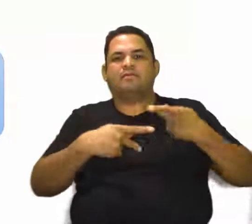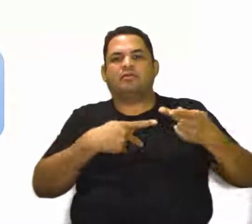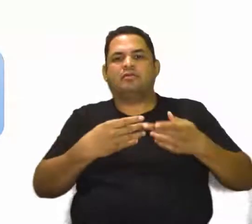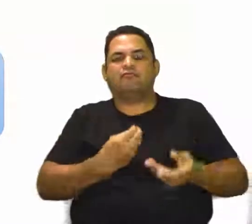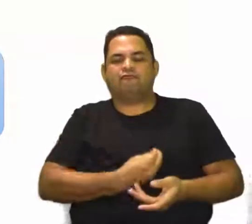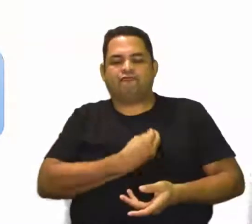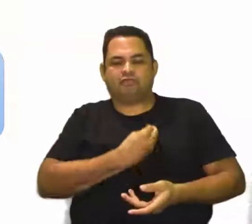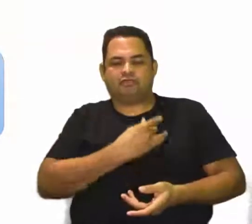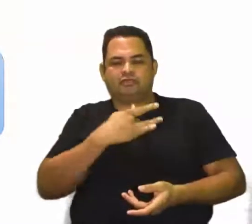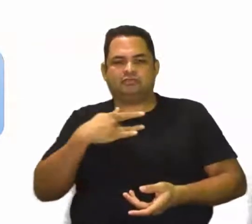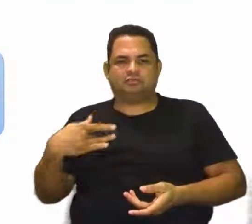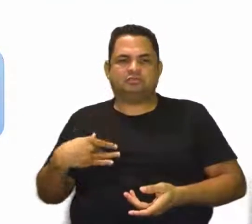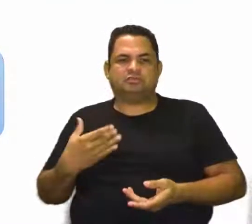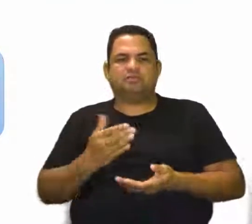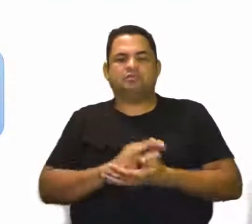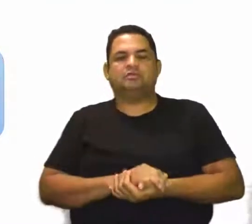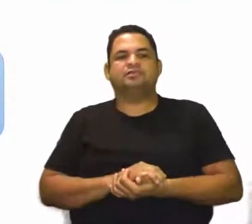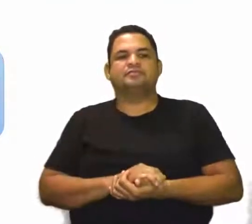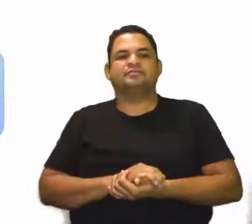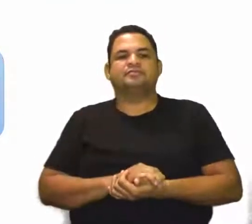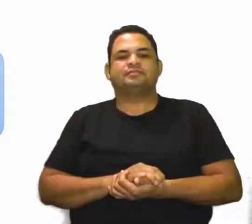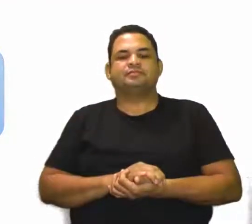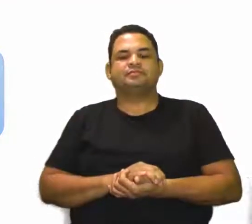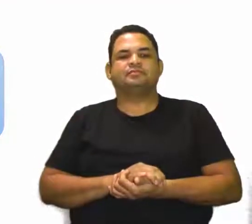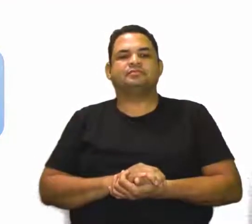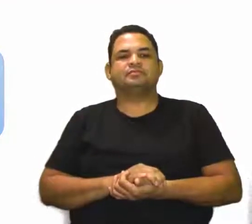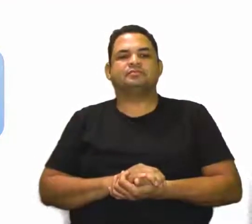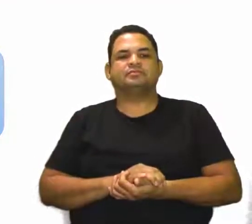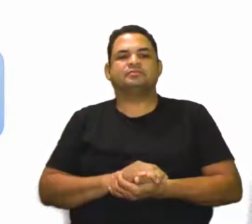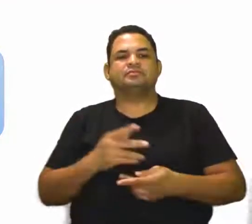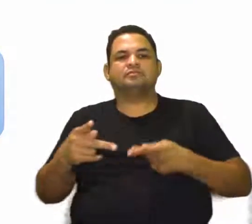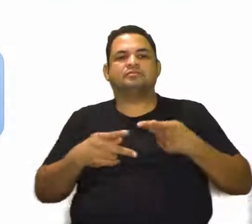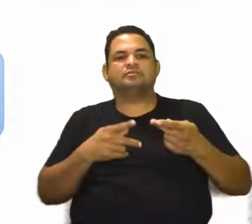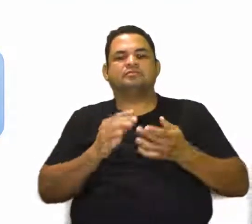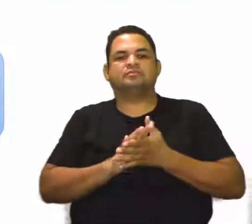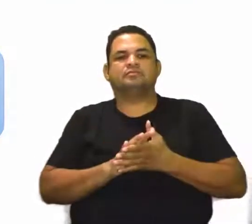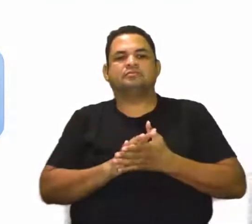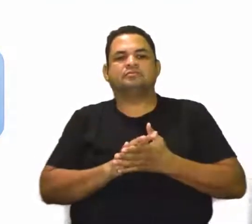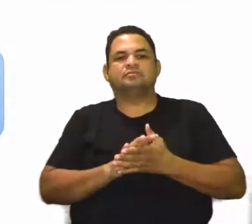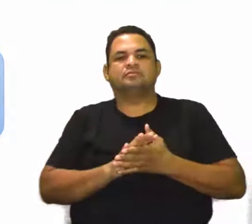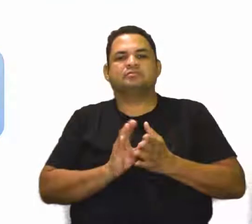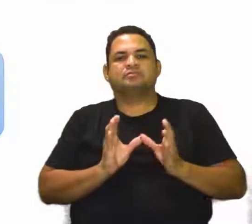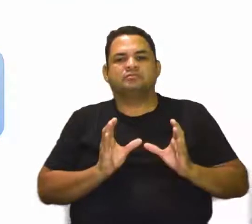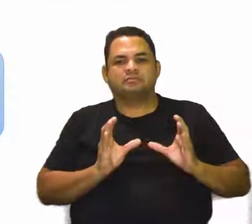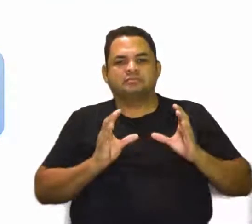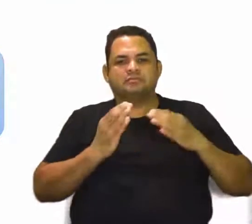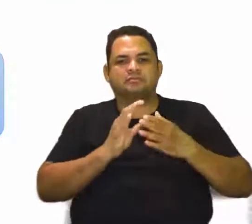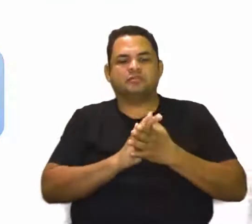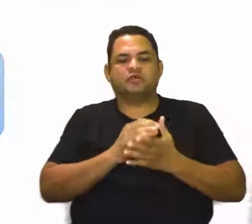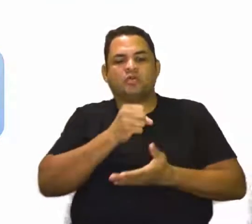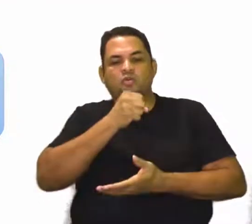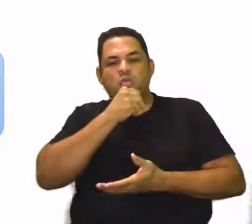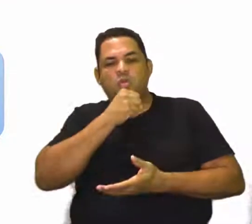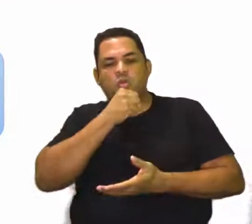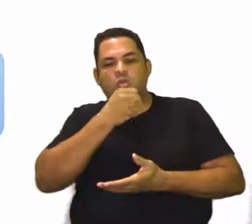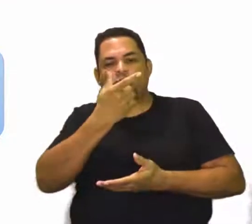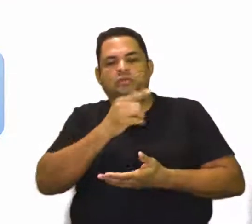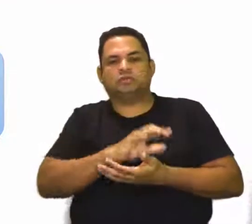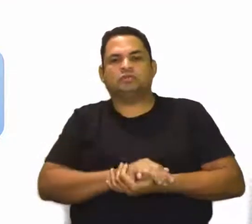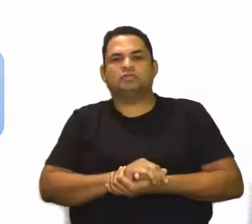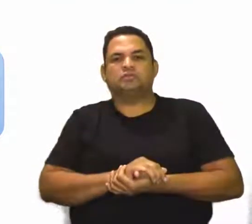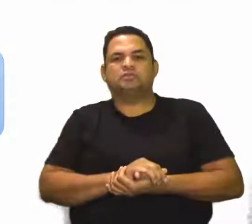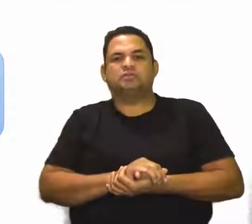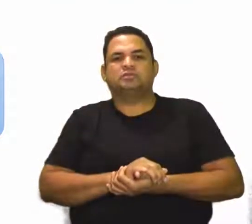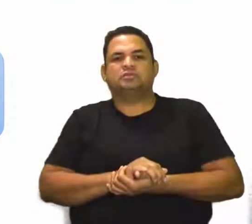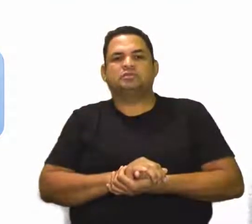Vida Saudável, que seria o quê, professora Iris? Ele é um programa voltado aí para o grupo da terceira idade, né, prof? Que